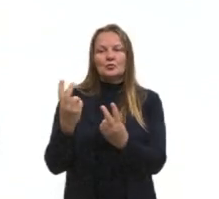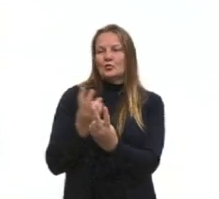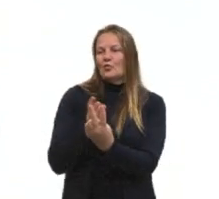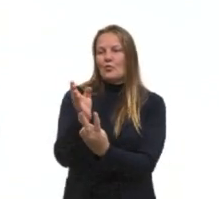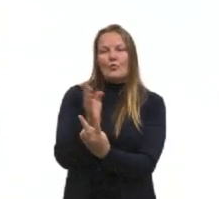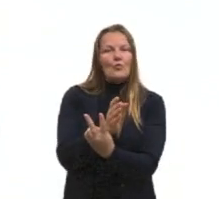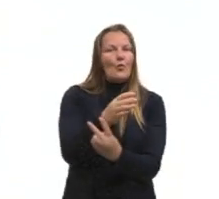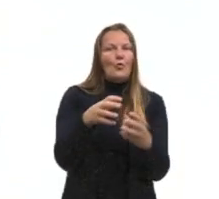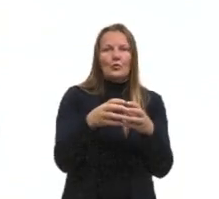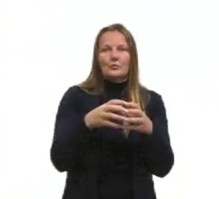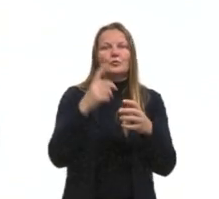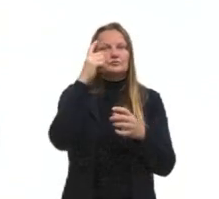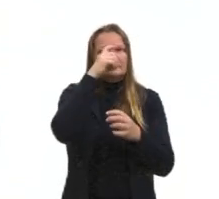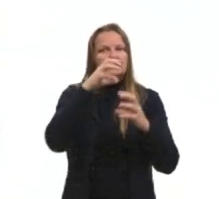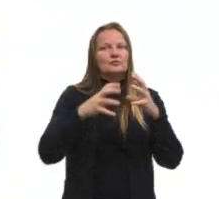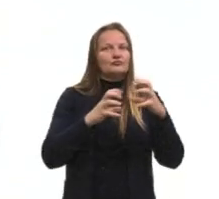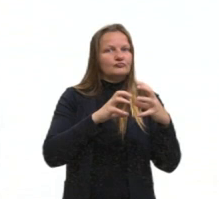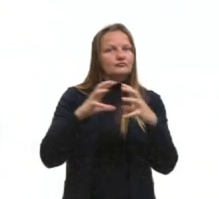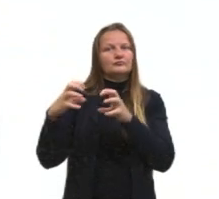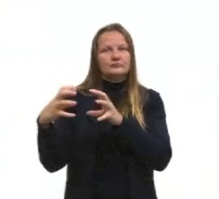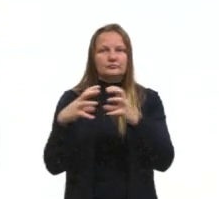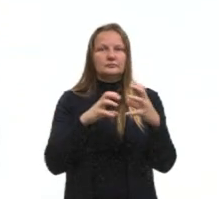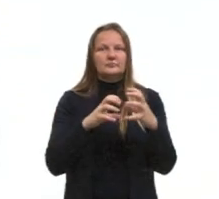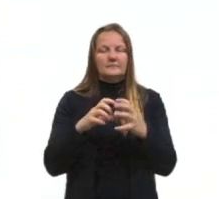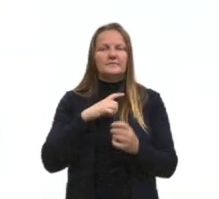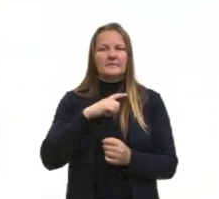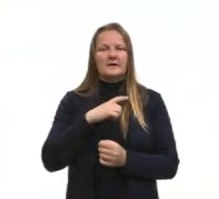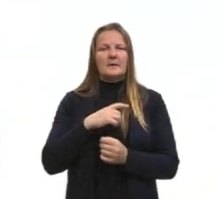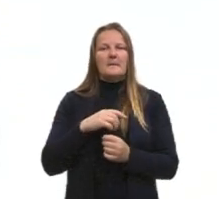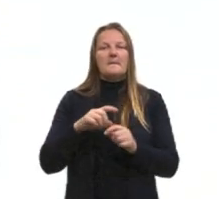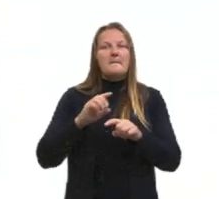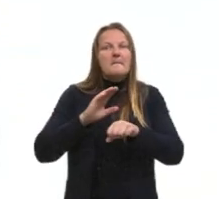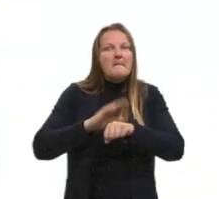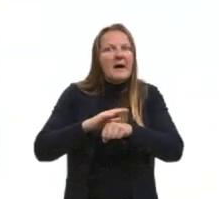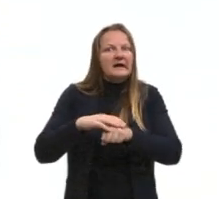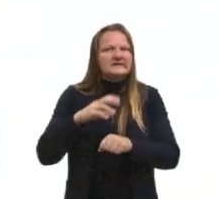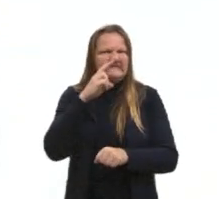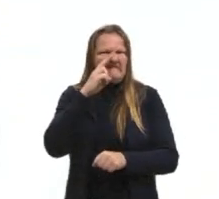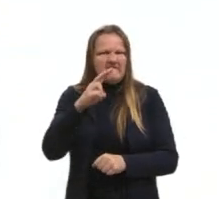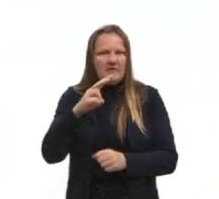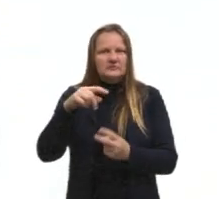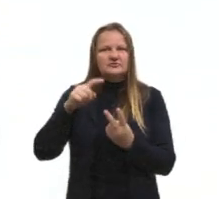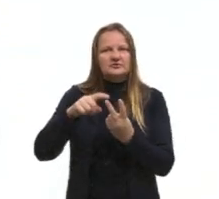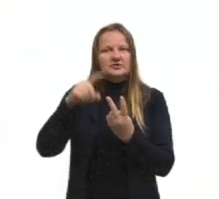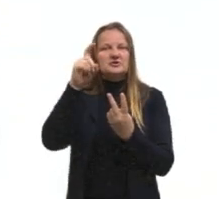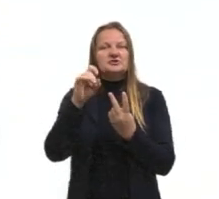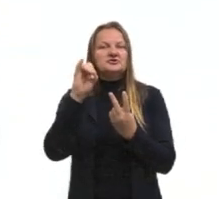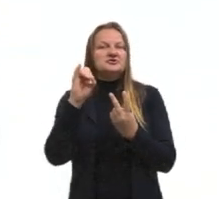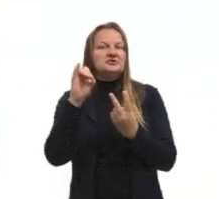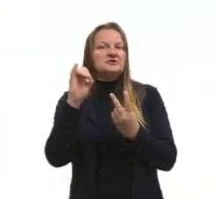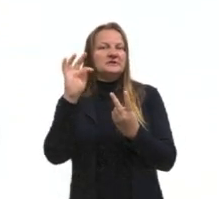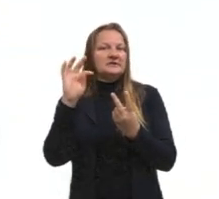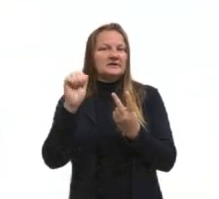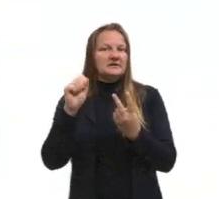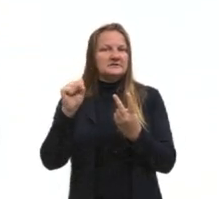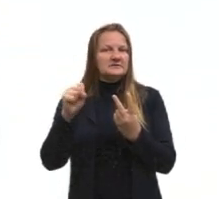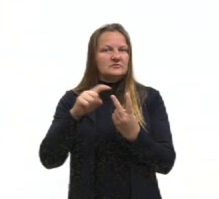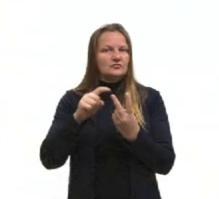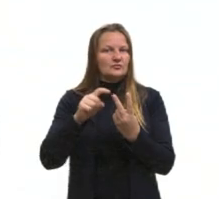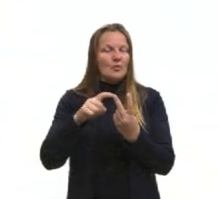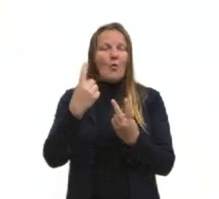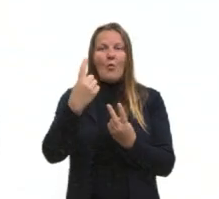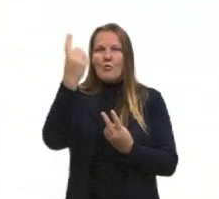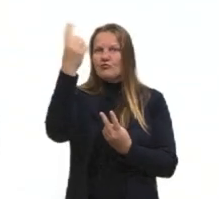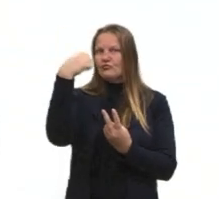no sunitas quanto no xiitas eles tendem a ser um pouco mais radicais porque eles recebem aquela palavra né de uma de um